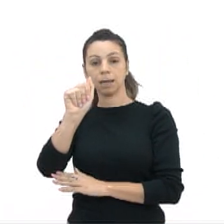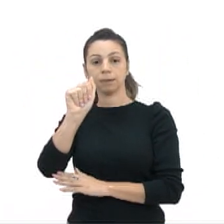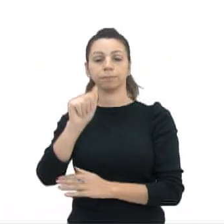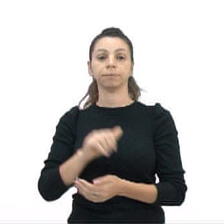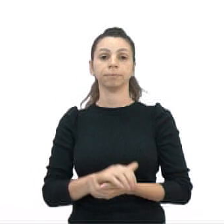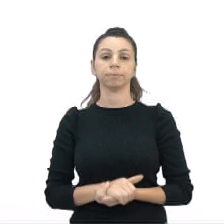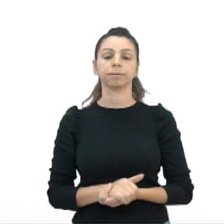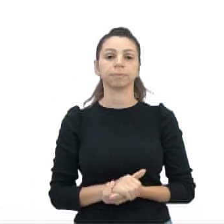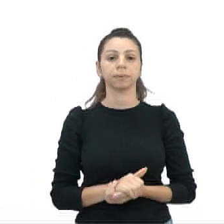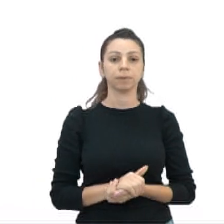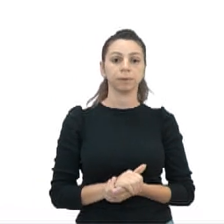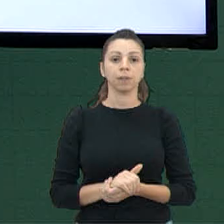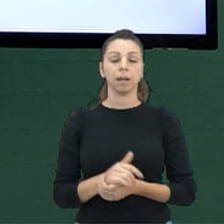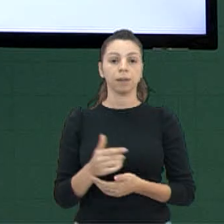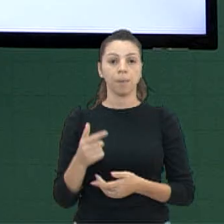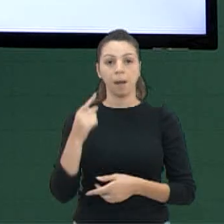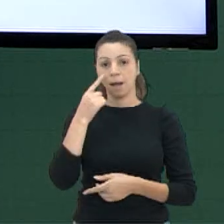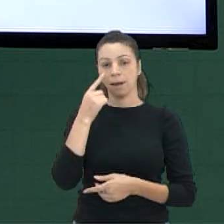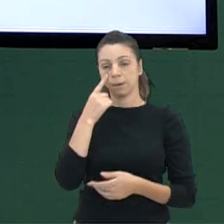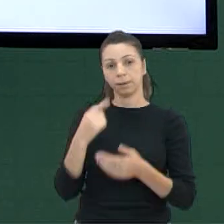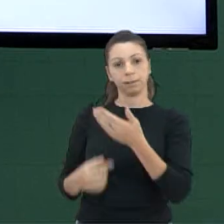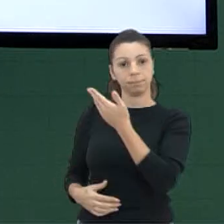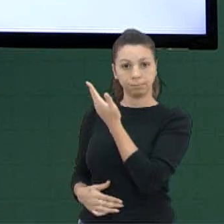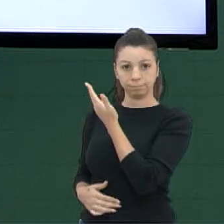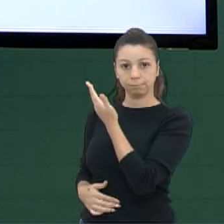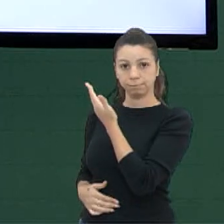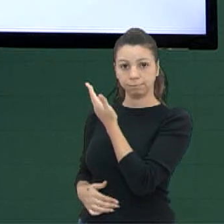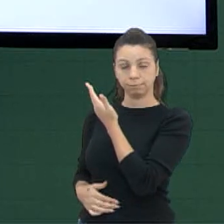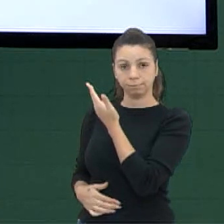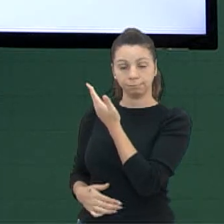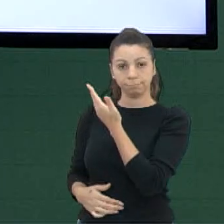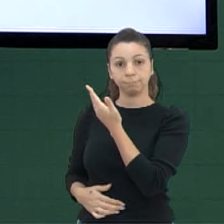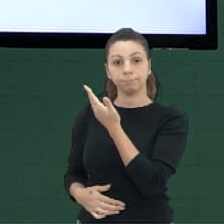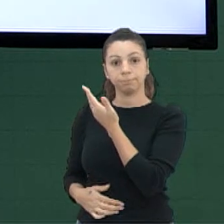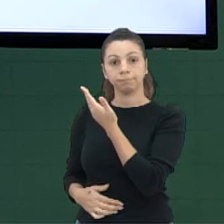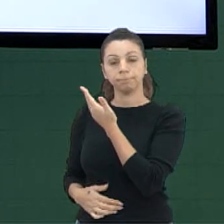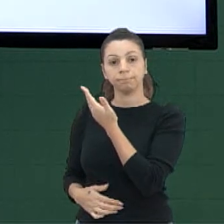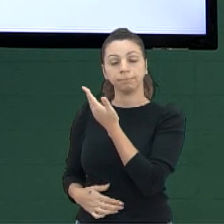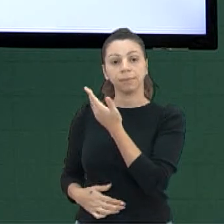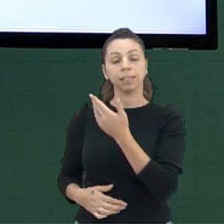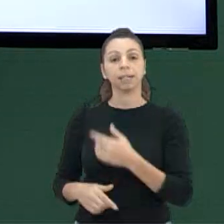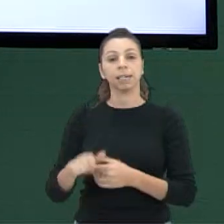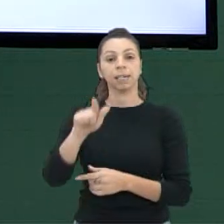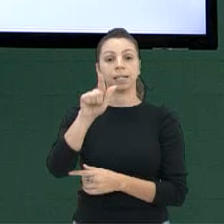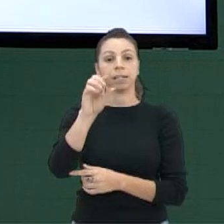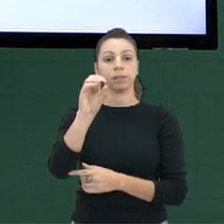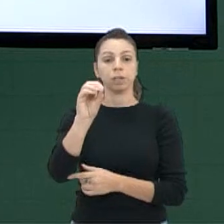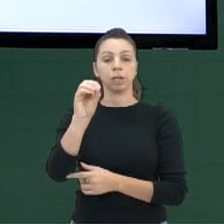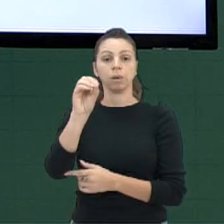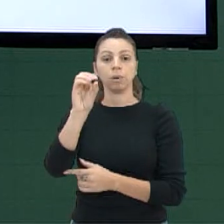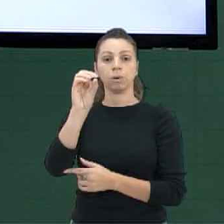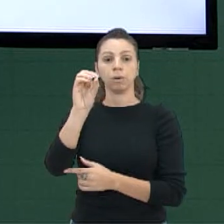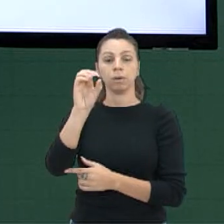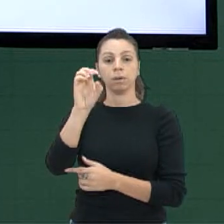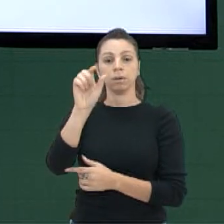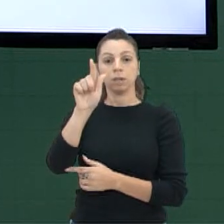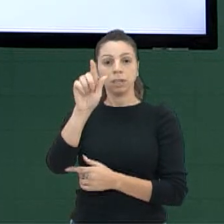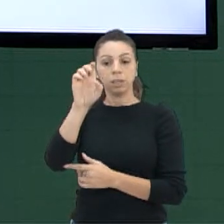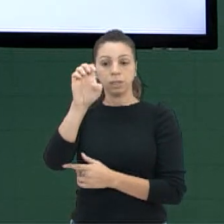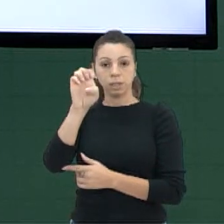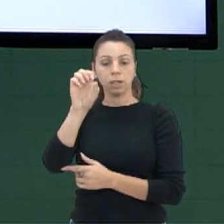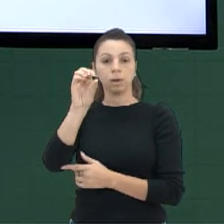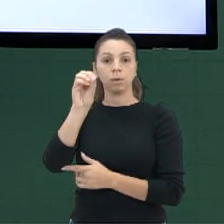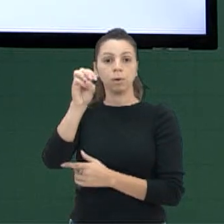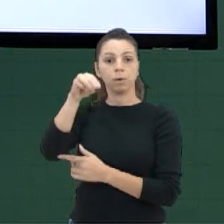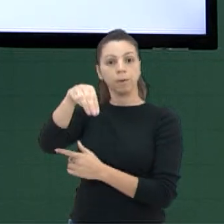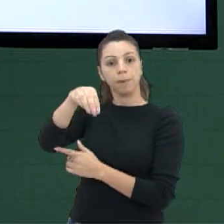trabalhando duas coisas. Nós estamos trabalhando a parte de geometria, né? E estamos também trabalhando a parte de álgebra.